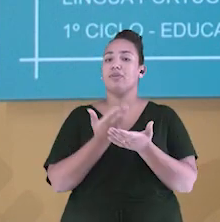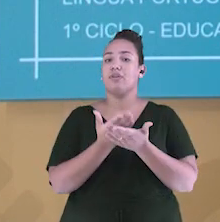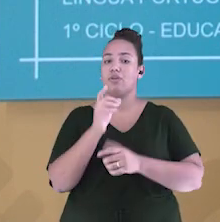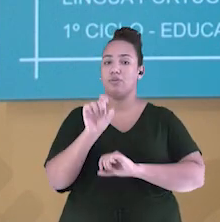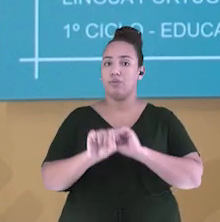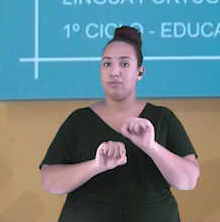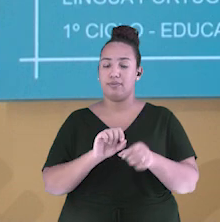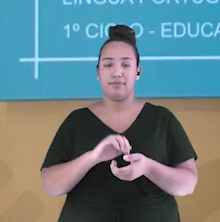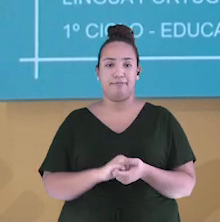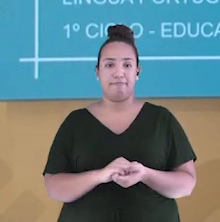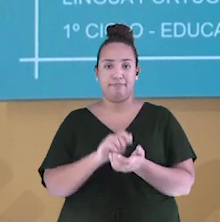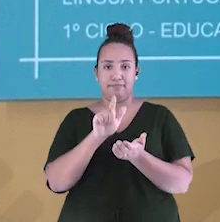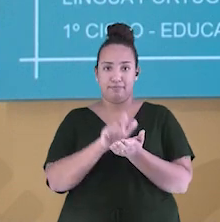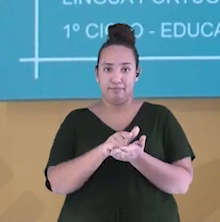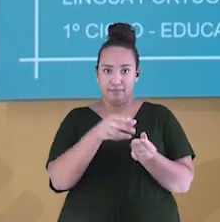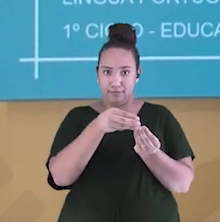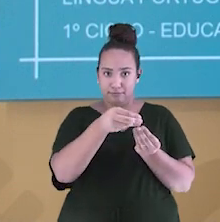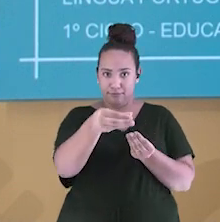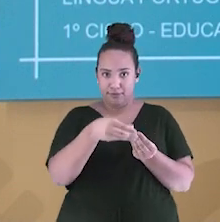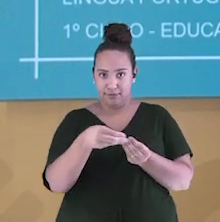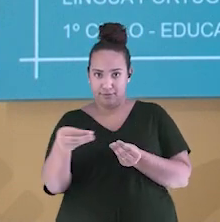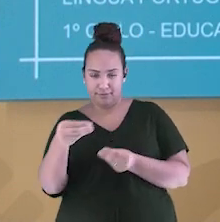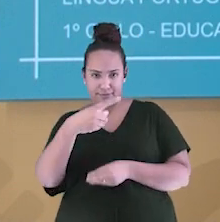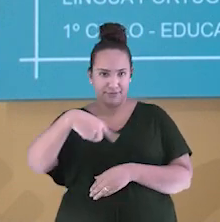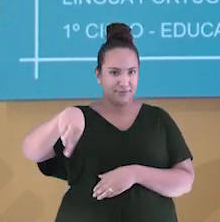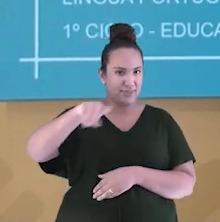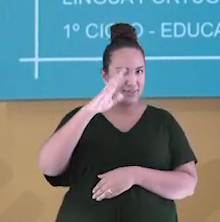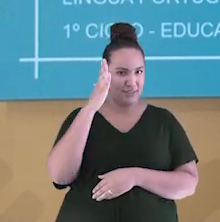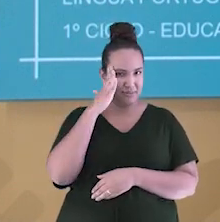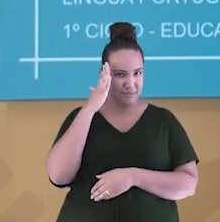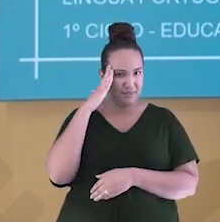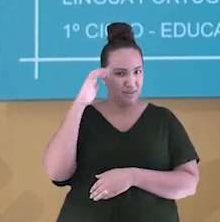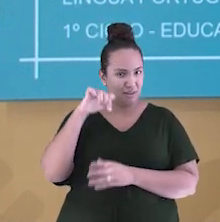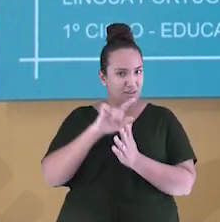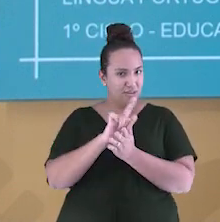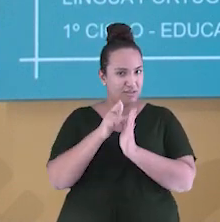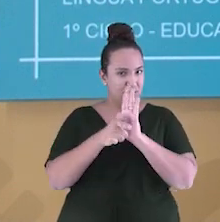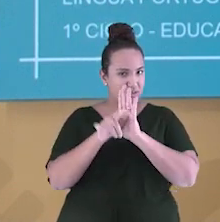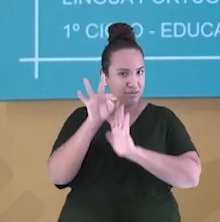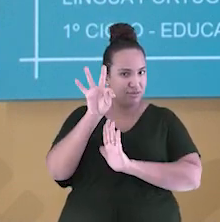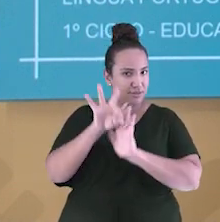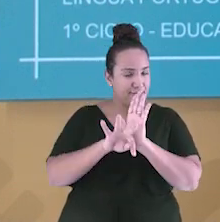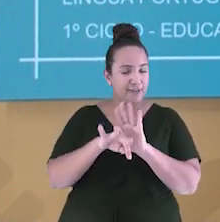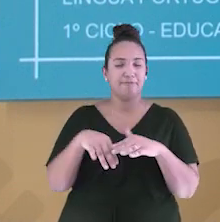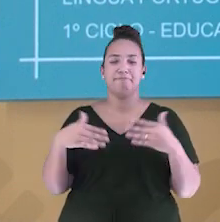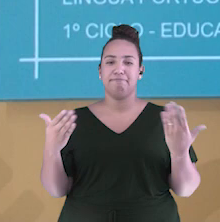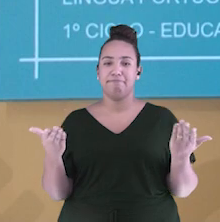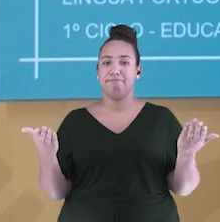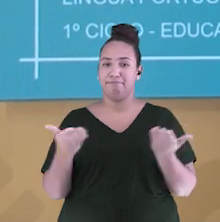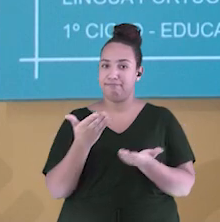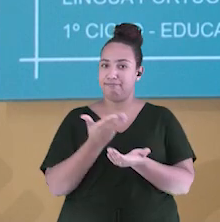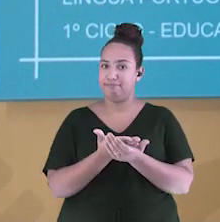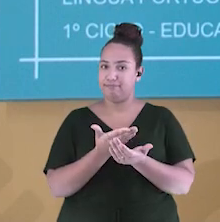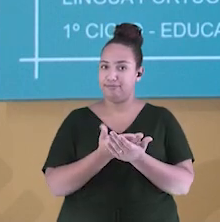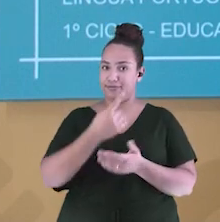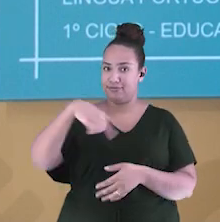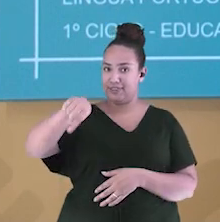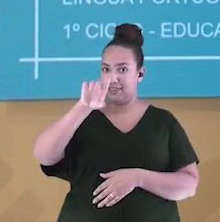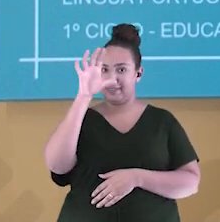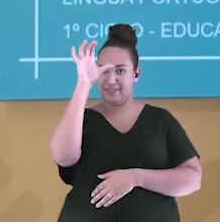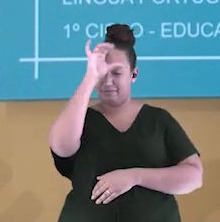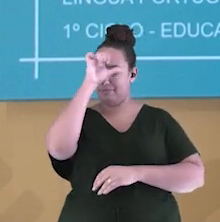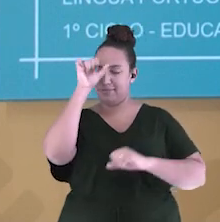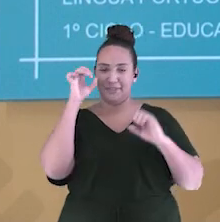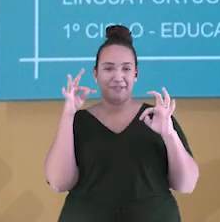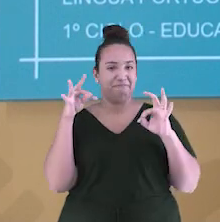é folheto. Você sabia que folheto é um gênero textual? Fique conosco até o final e